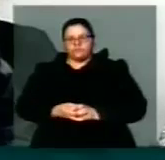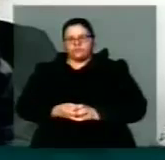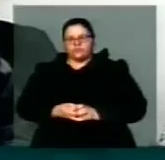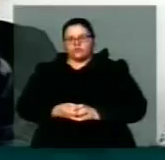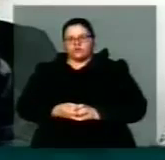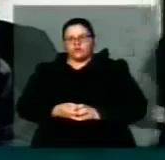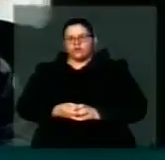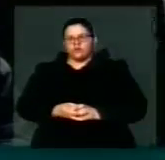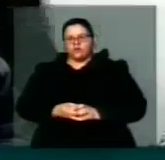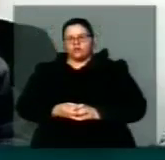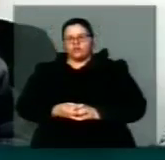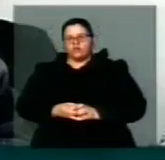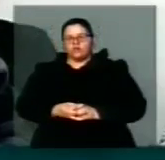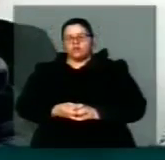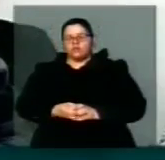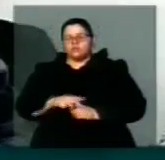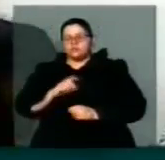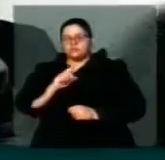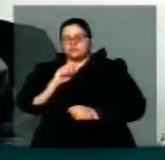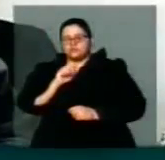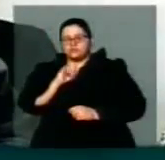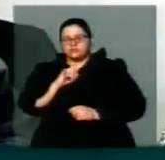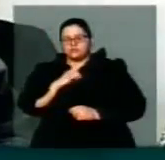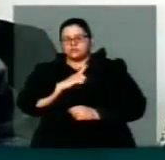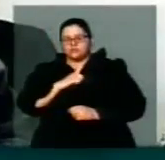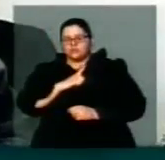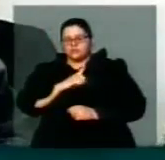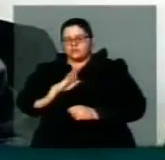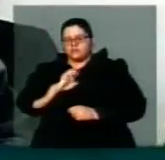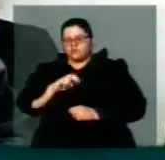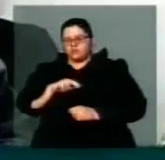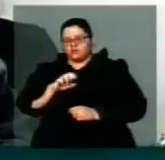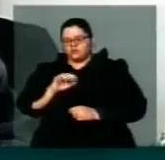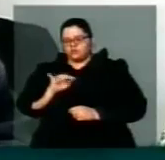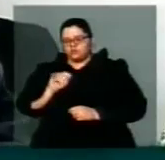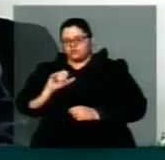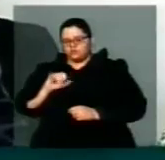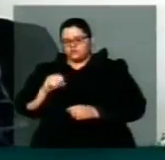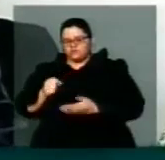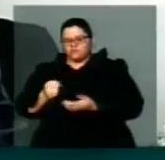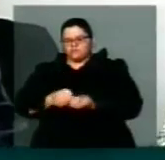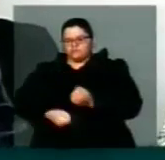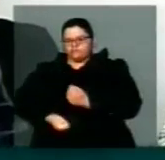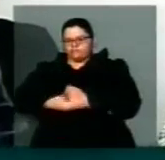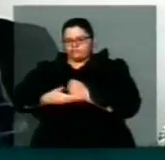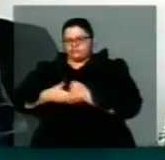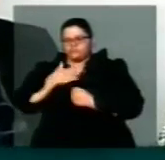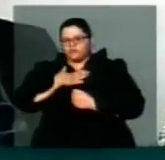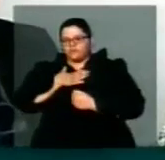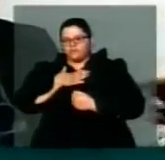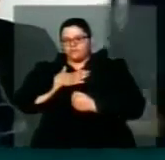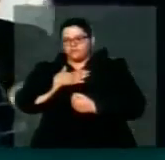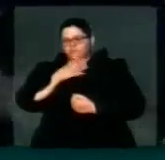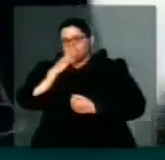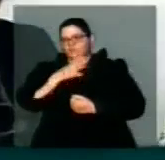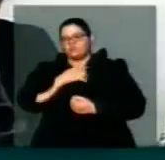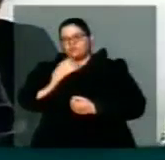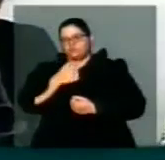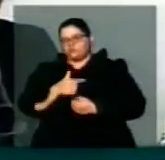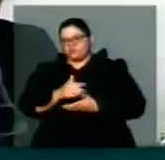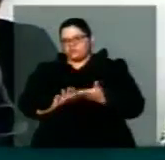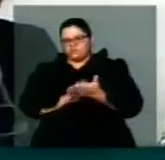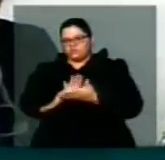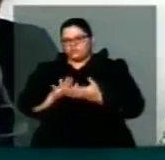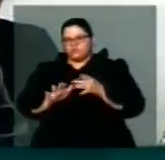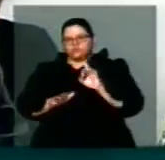especulação de que se tem qualquer tipo de indício de benefício, até porque não há aqui nenhuma acusação. O que está